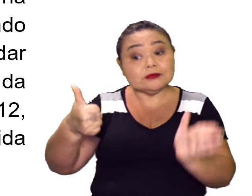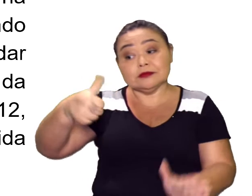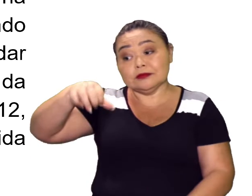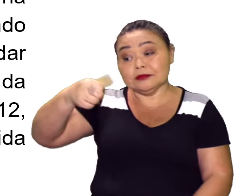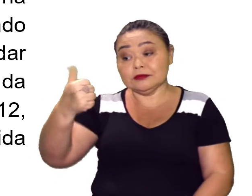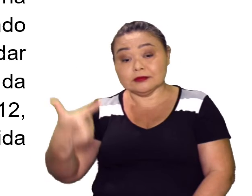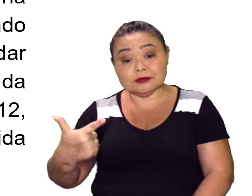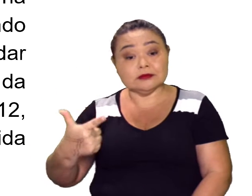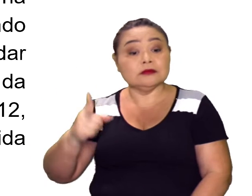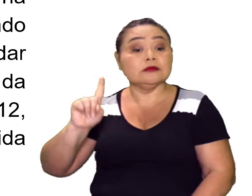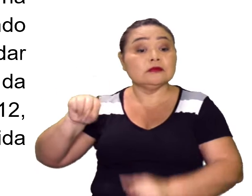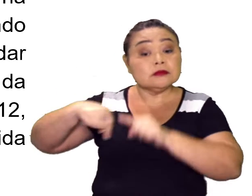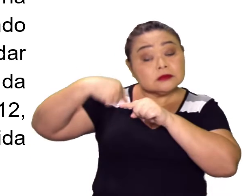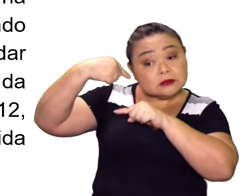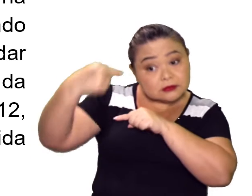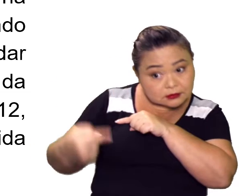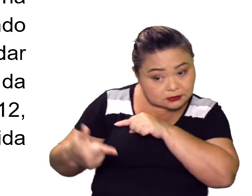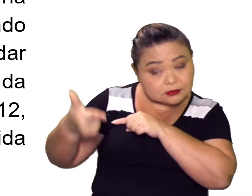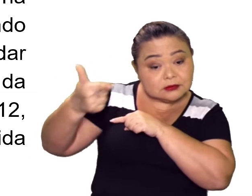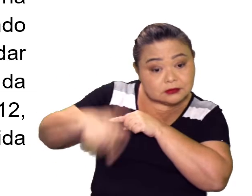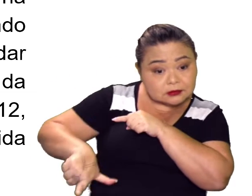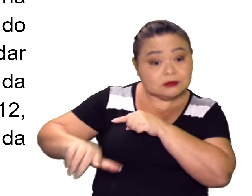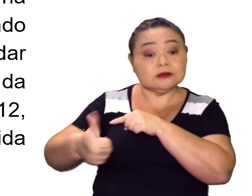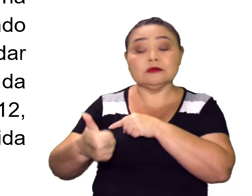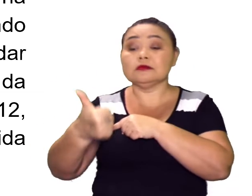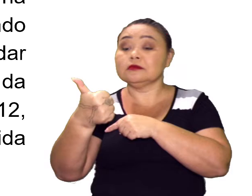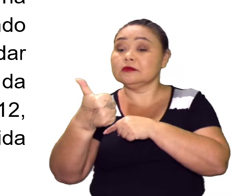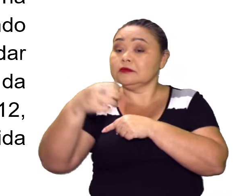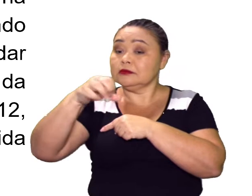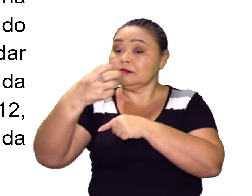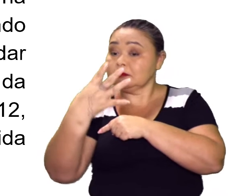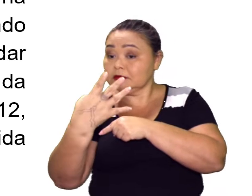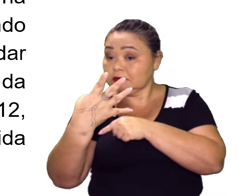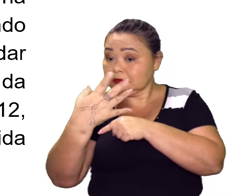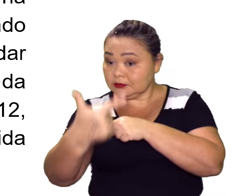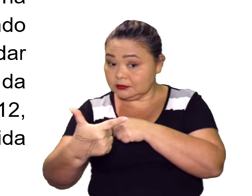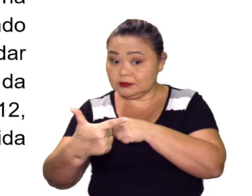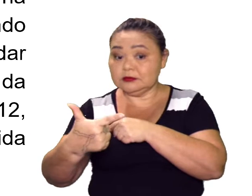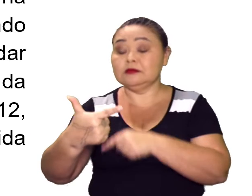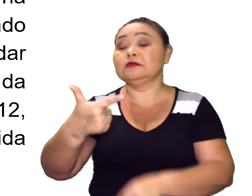depois experimentado uma sobrevida entre 1942 e